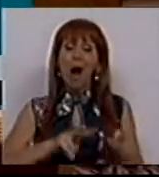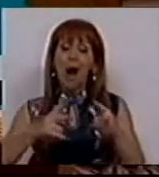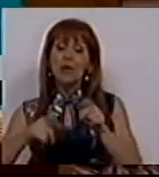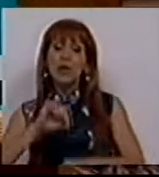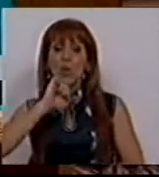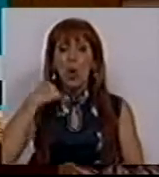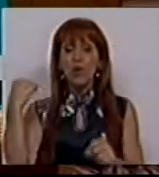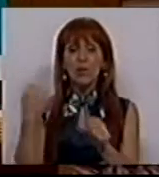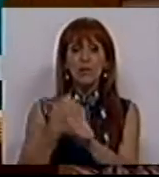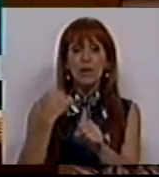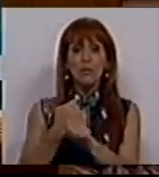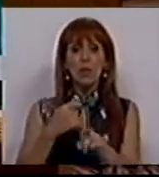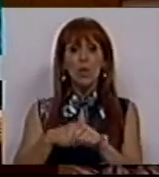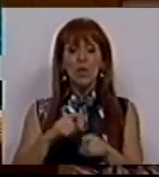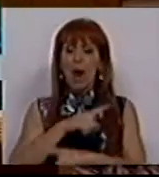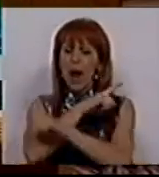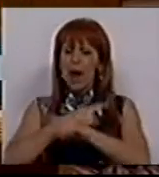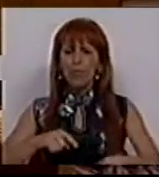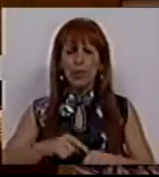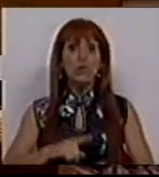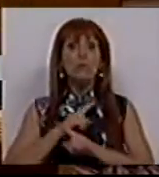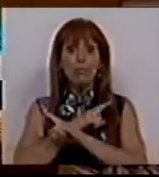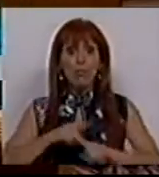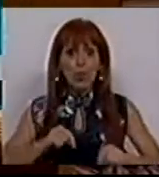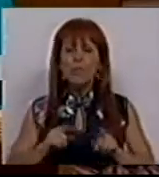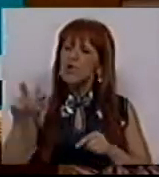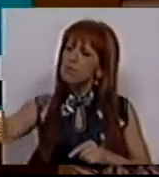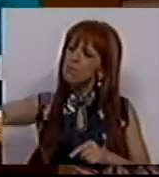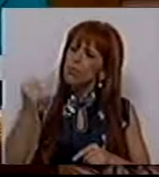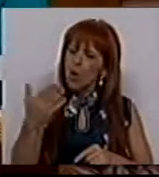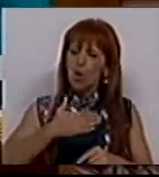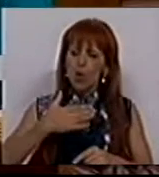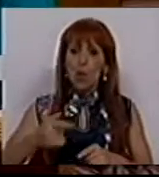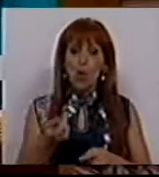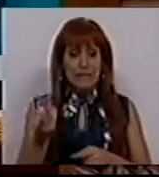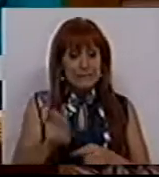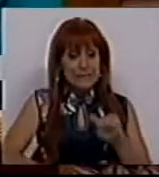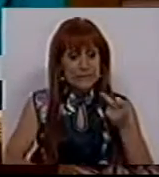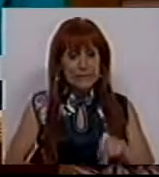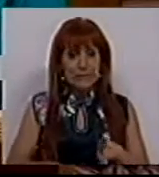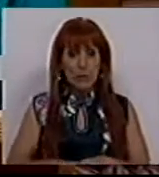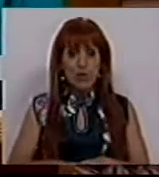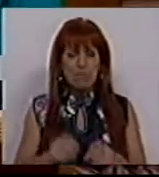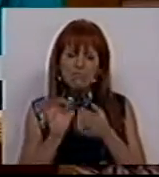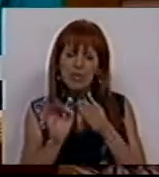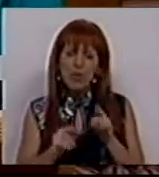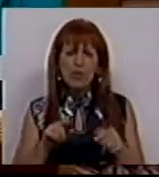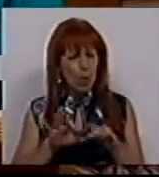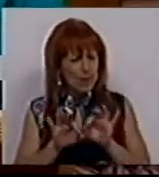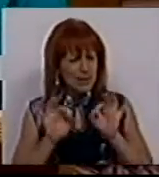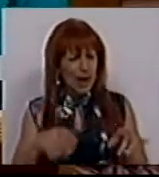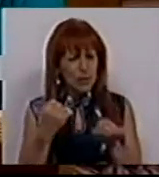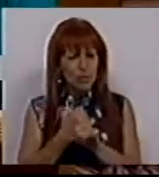alteração do Código de Trabalho que proíba expressamente o recurso a voluntariado nas situações que tipificam um posto de